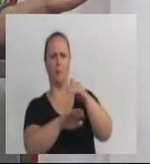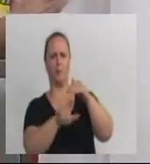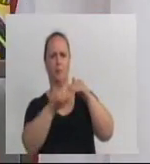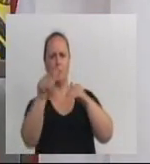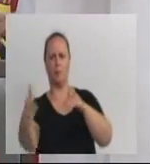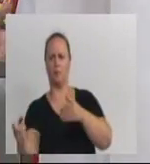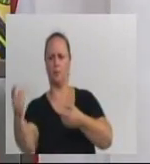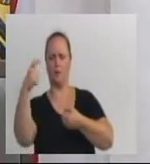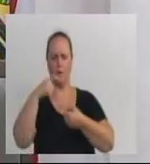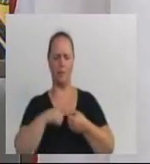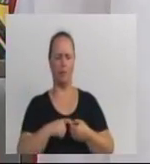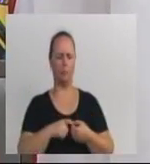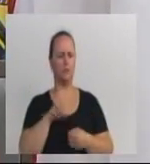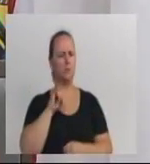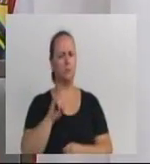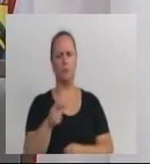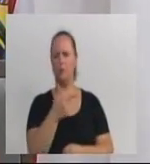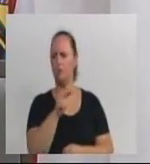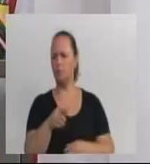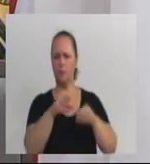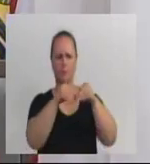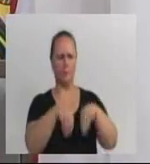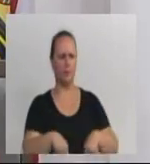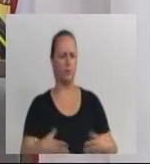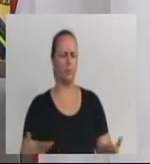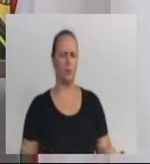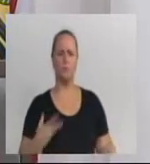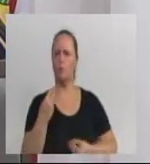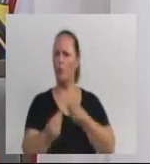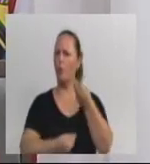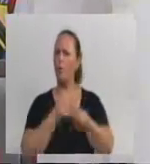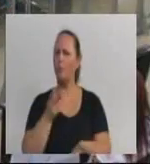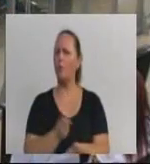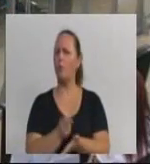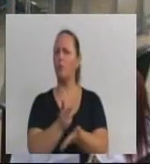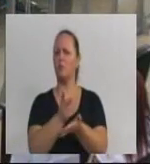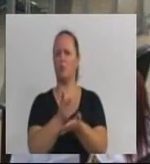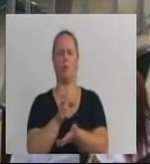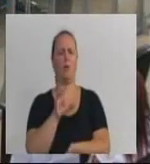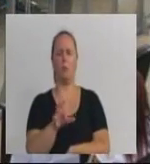para o município, não tem por que eu ficar batendo nessa tecla. Muito obrigado.